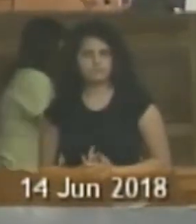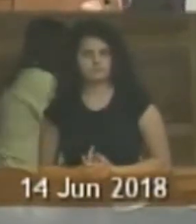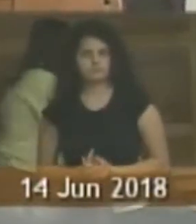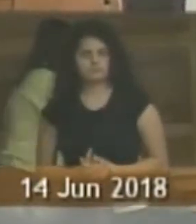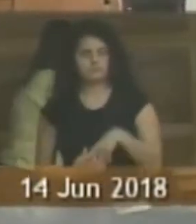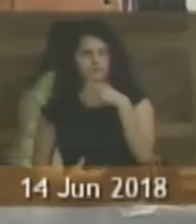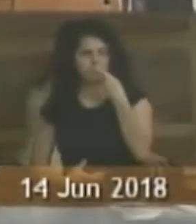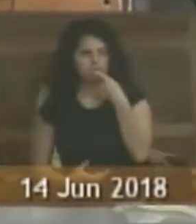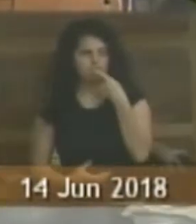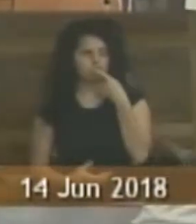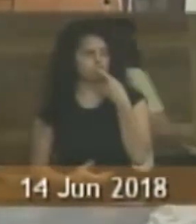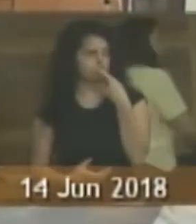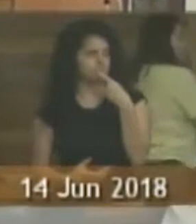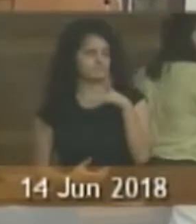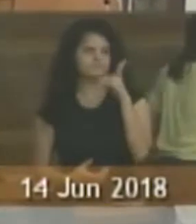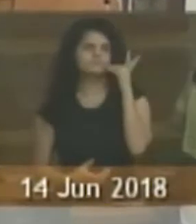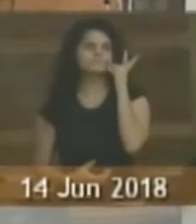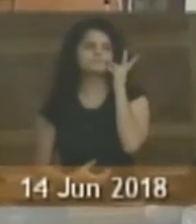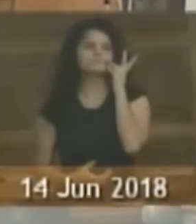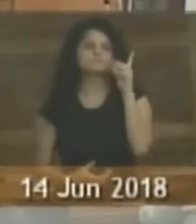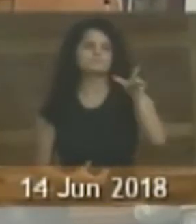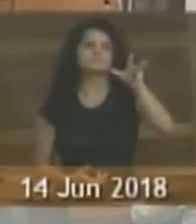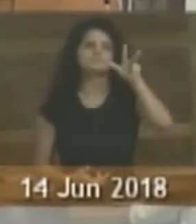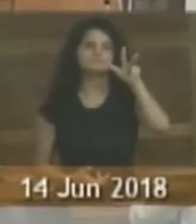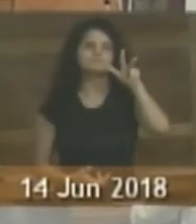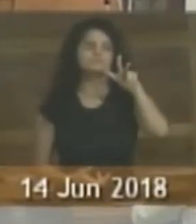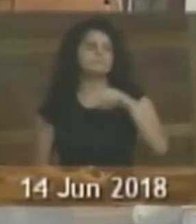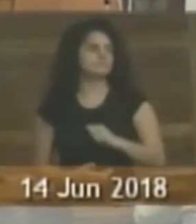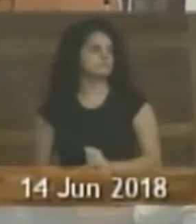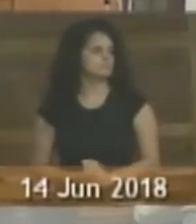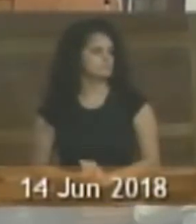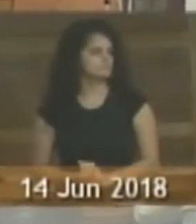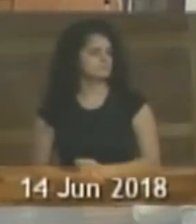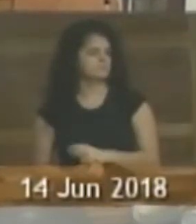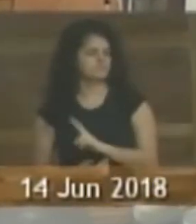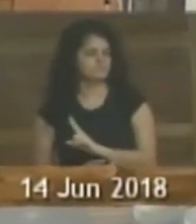Com a palavra, vereadora Luciana. Não?